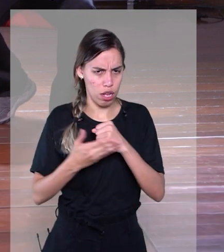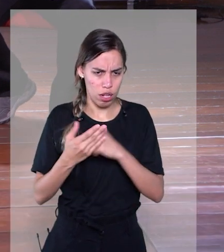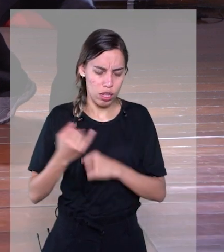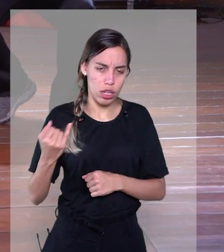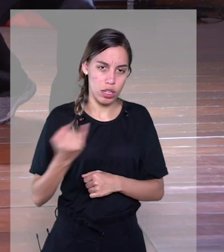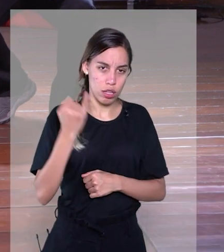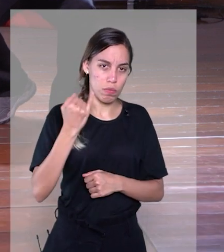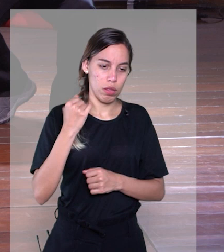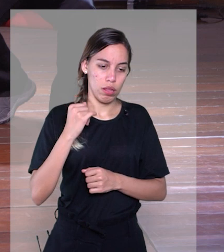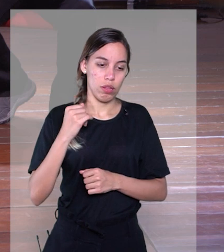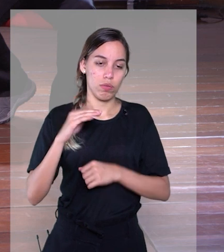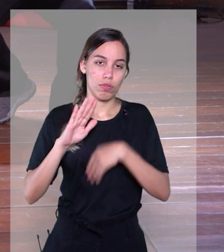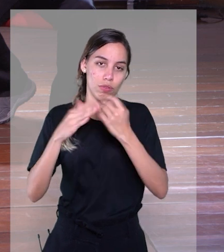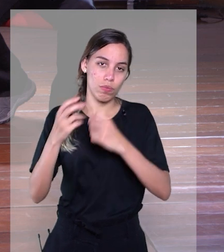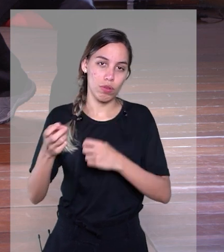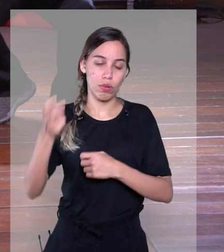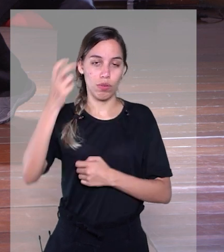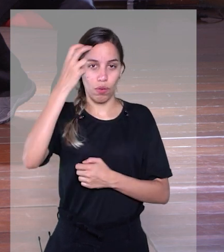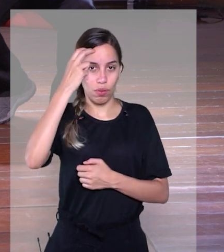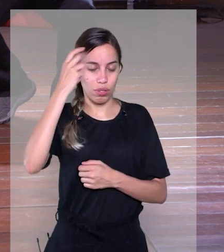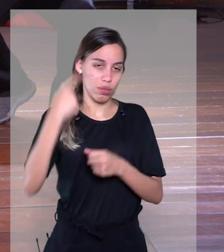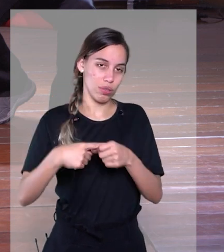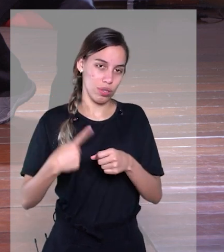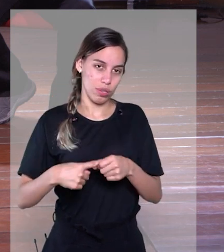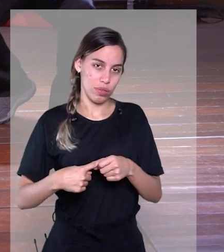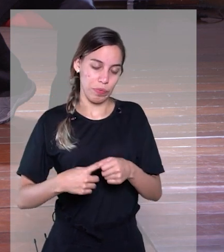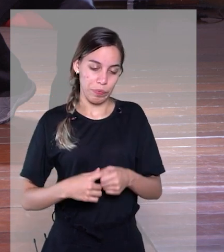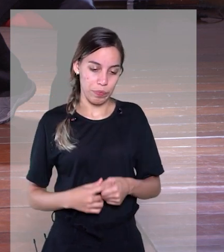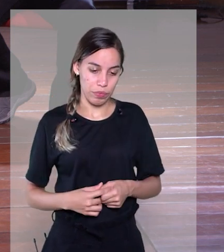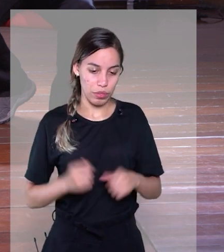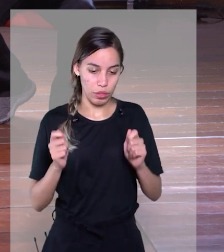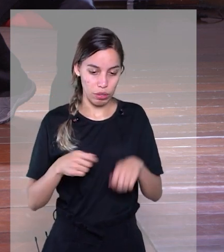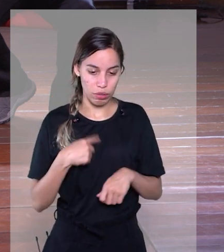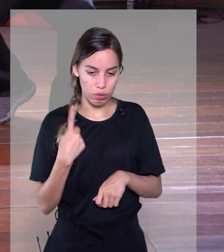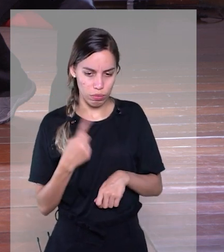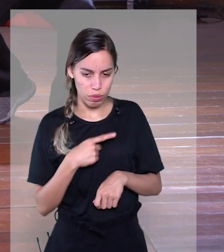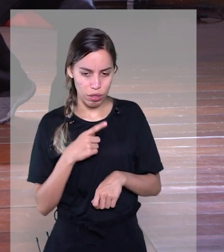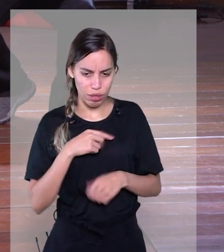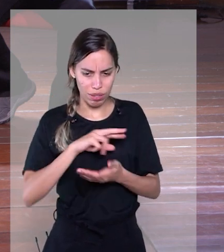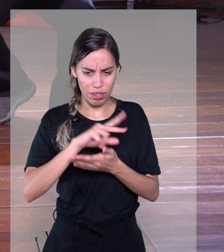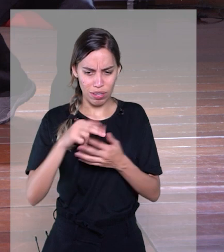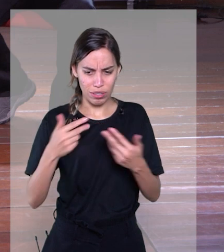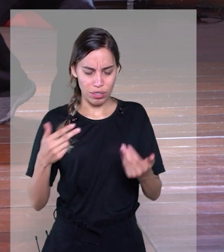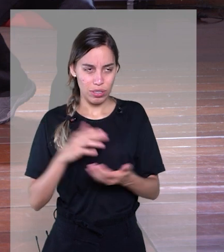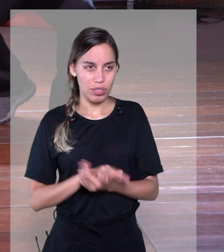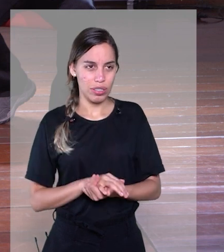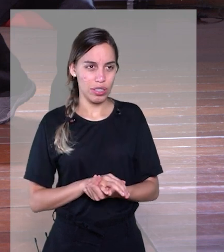nesse desenvolvimento cultural da cidade. Possibilita muitas coisas. E o que eu falo, assim, por exemplo, a gente tem esse livro de